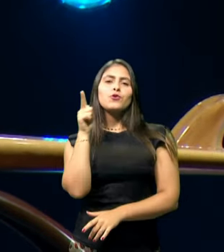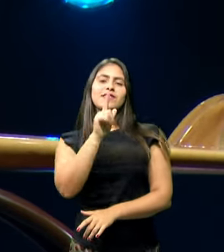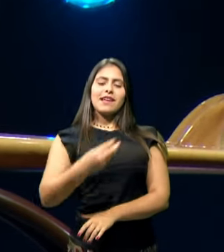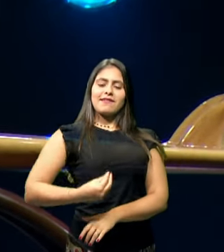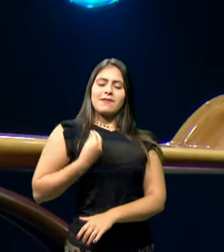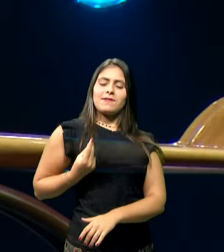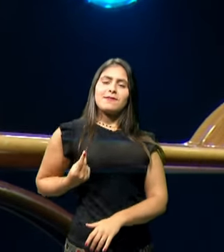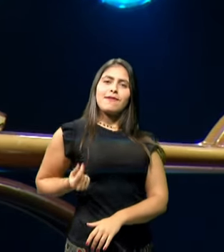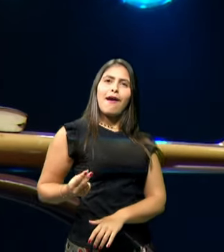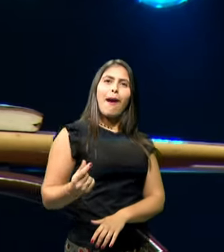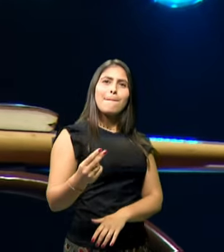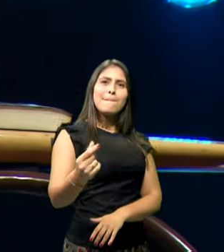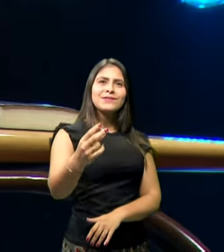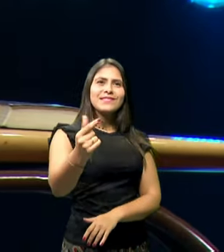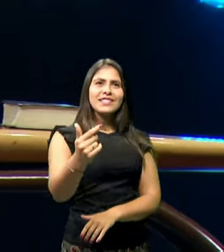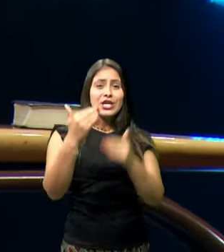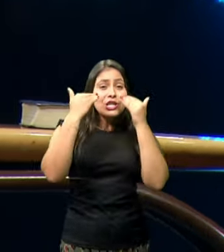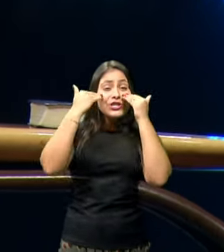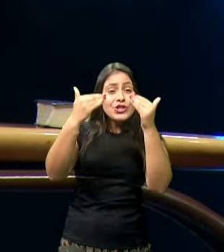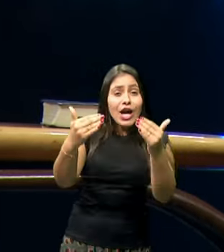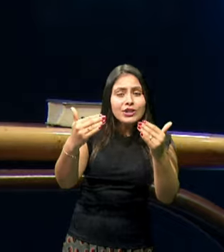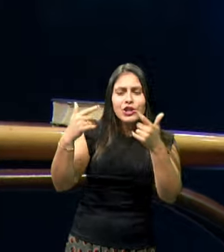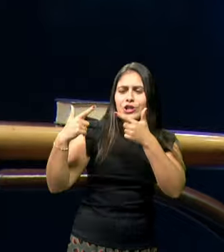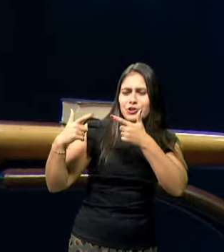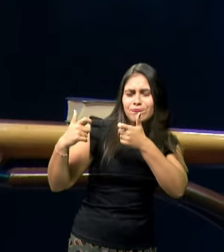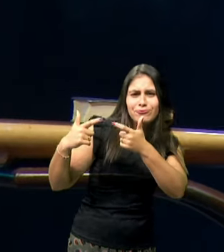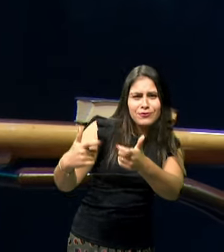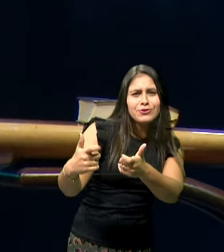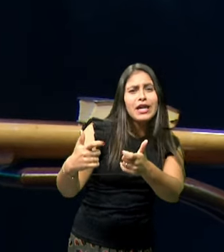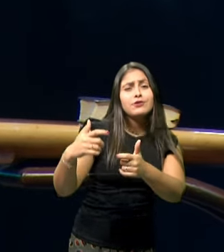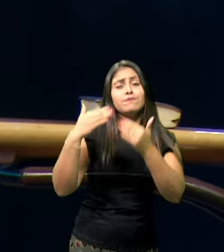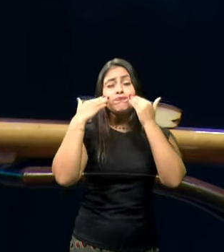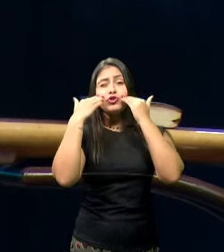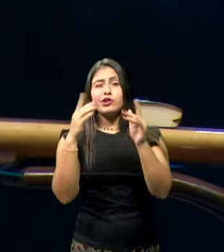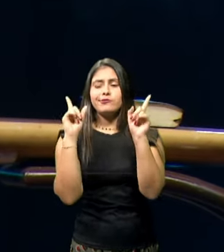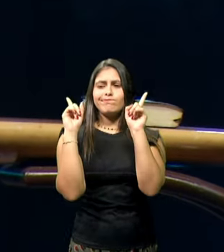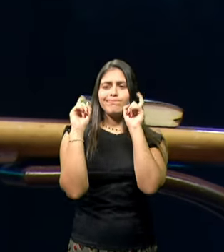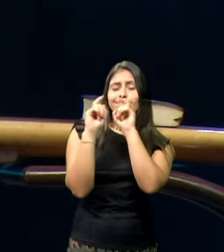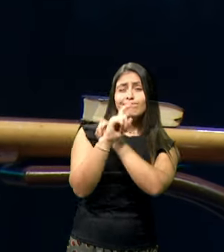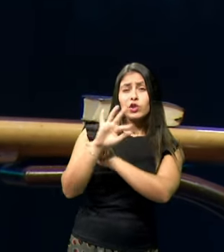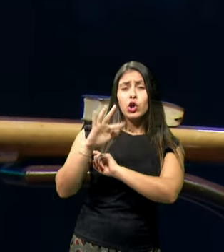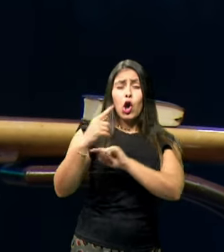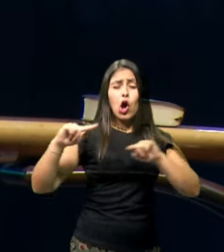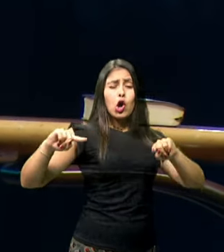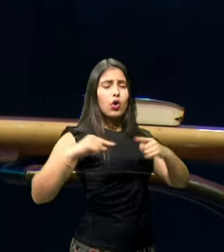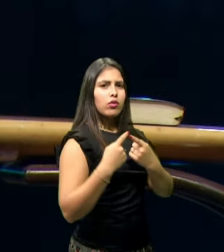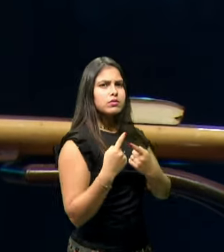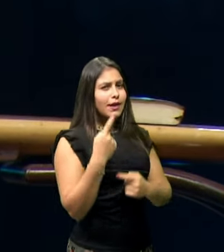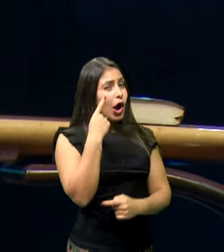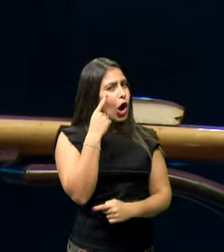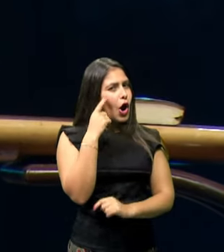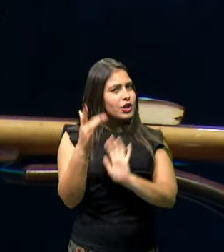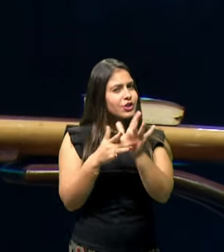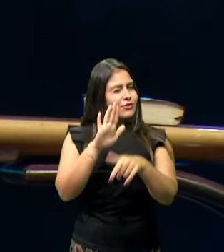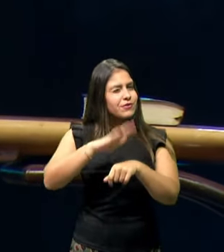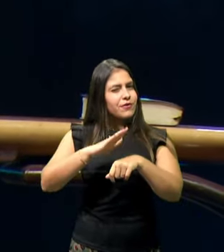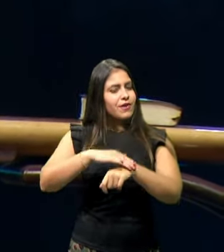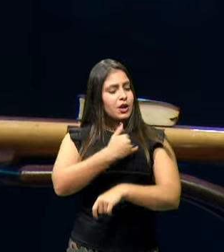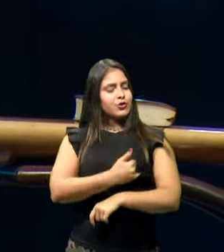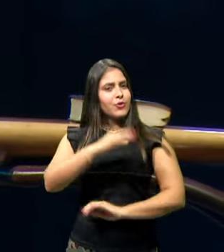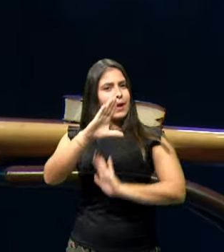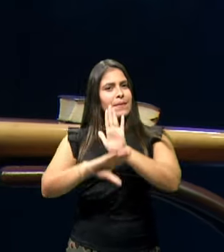Jesus veio para te dar vida abundante no meio de circunstâncias adversas. Olha uma outra coisa que Jesus faz hoje,